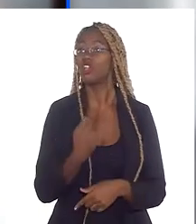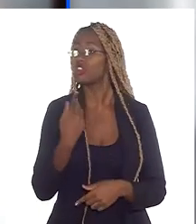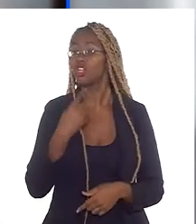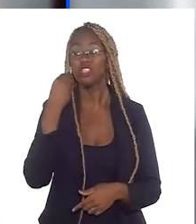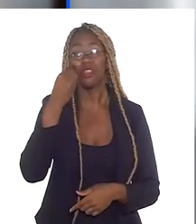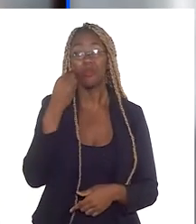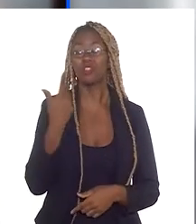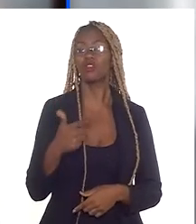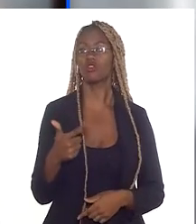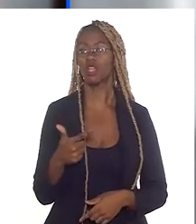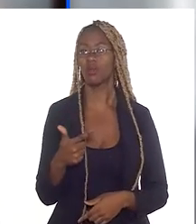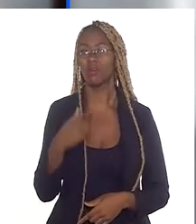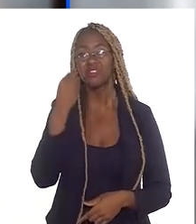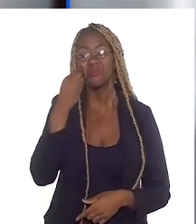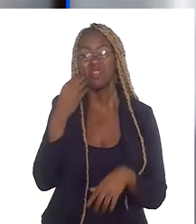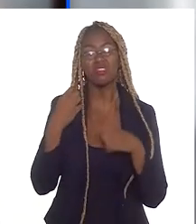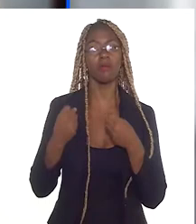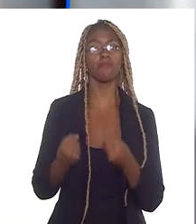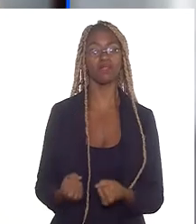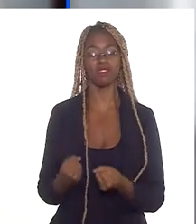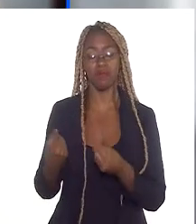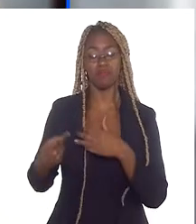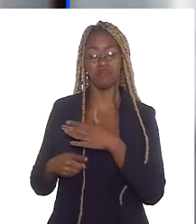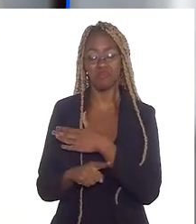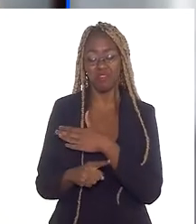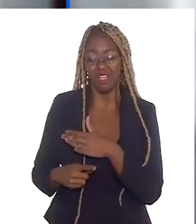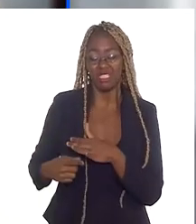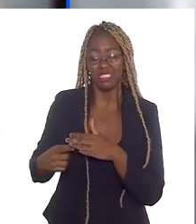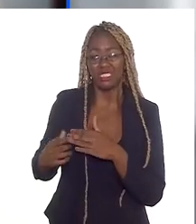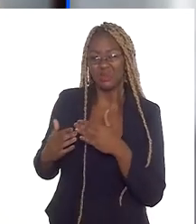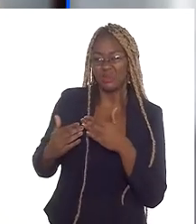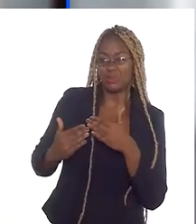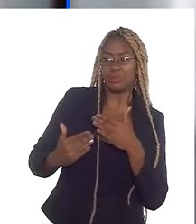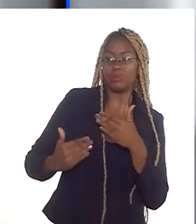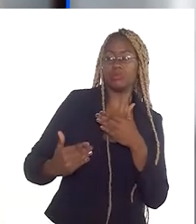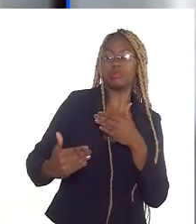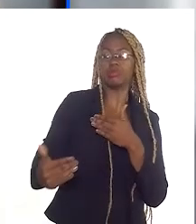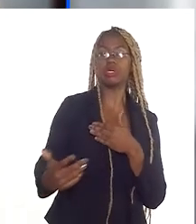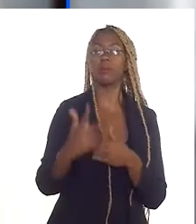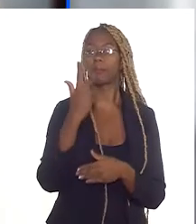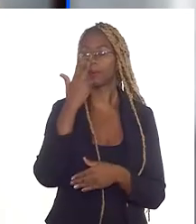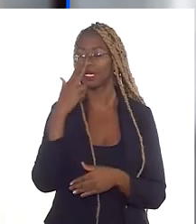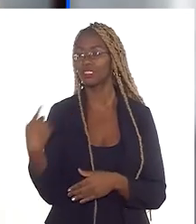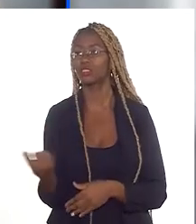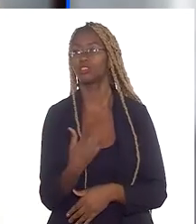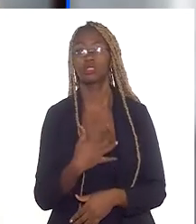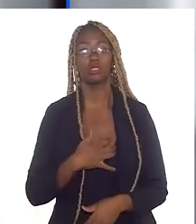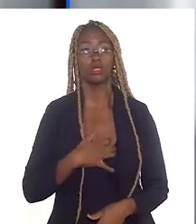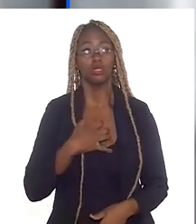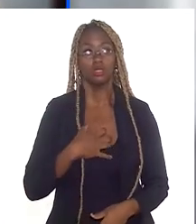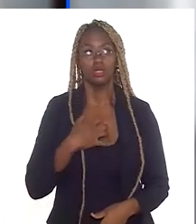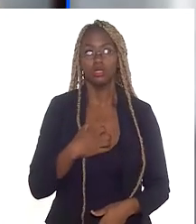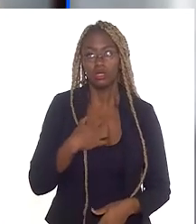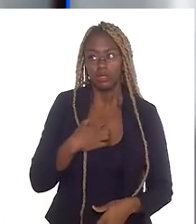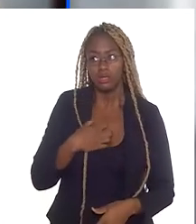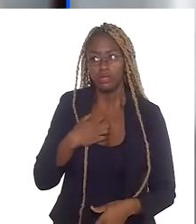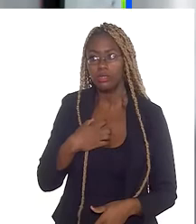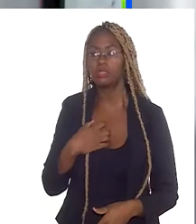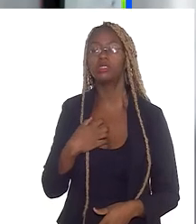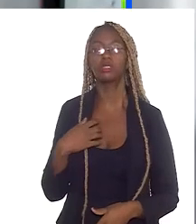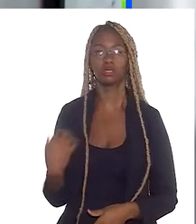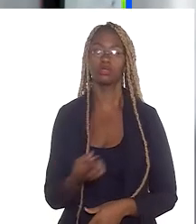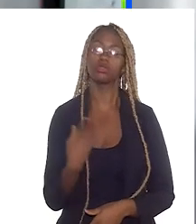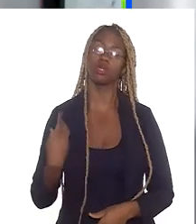nenhum é uma experiência extremamente intensa e alongada e coloca a gente num quadro de estresse crônico